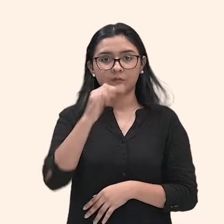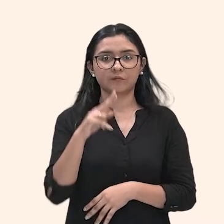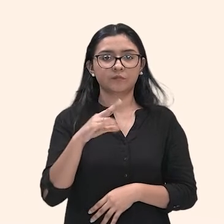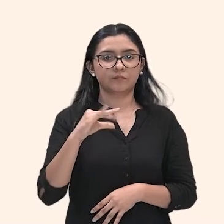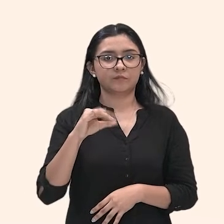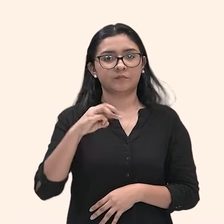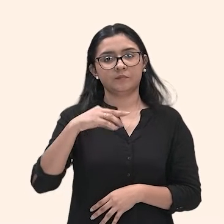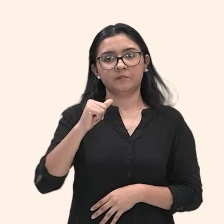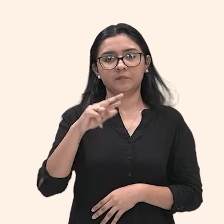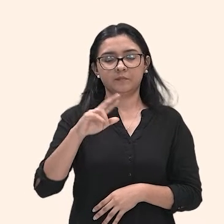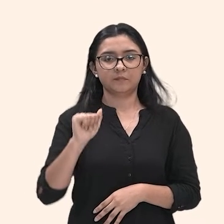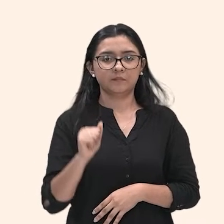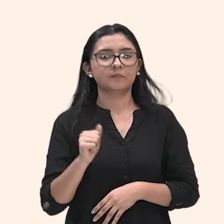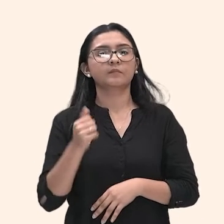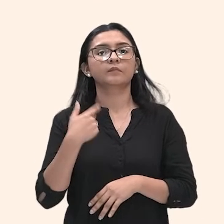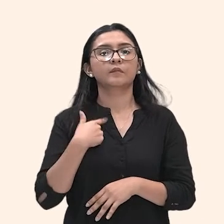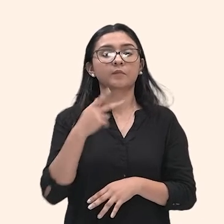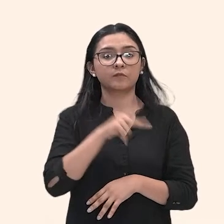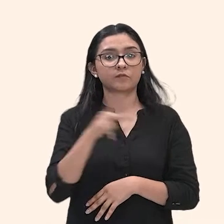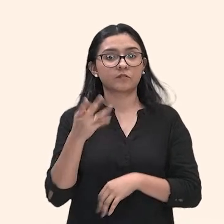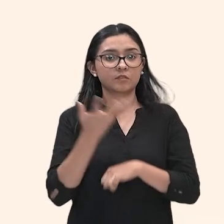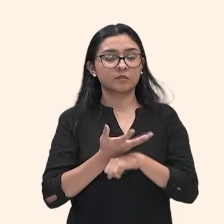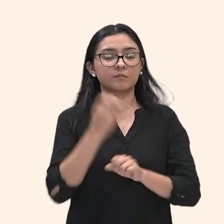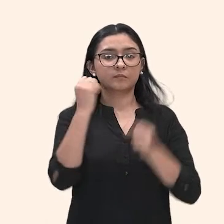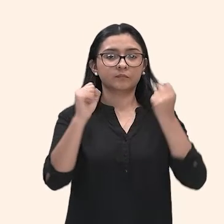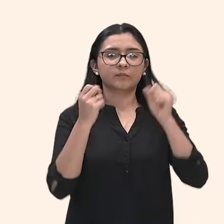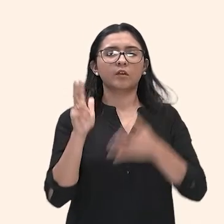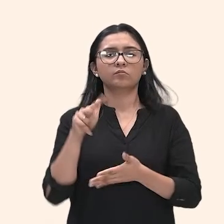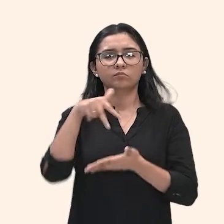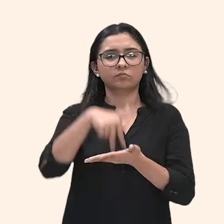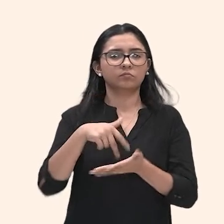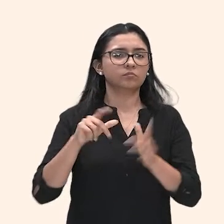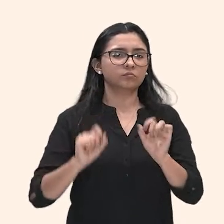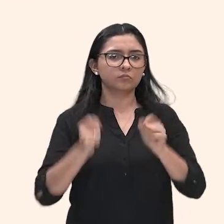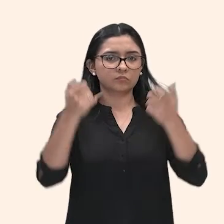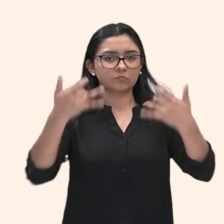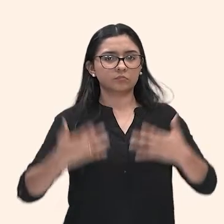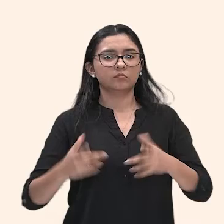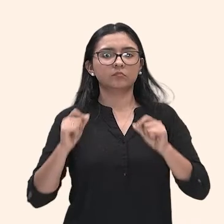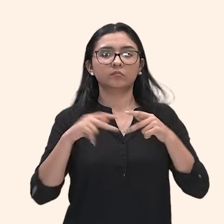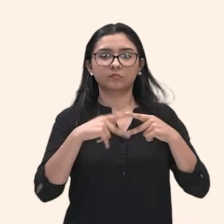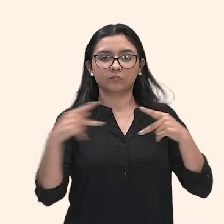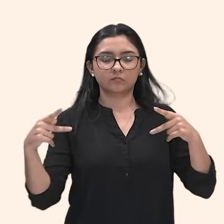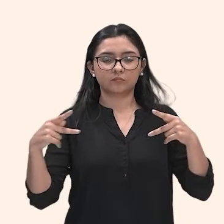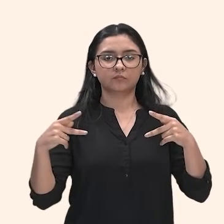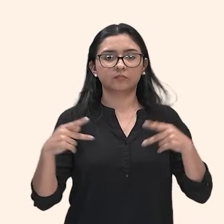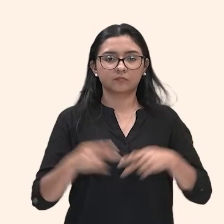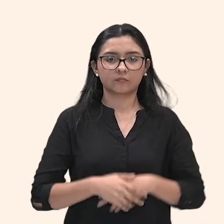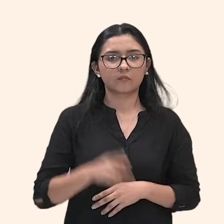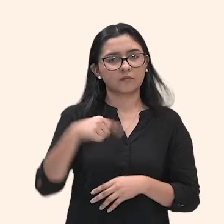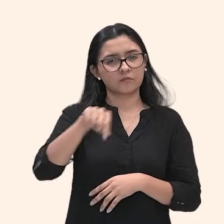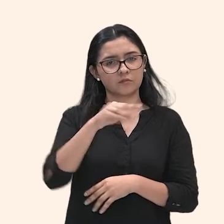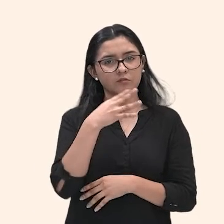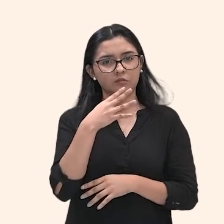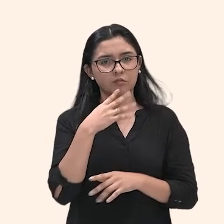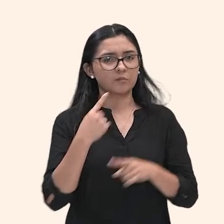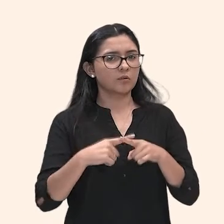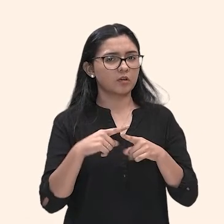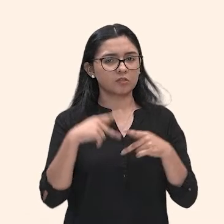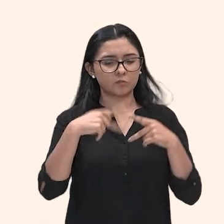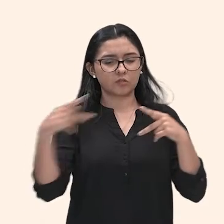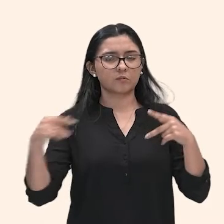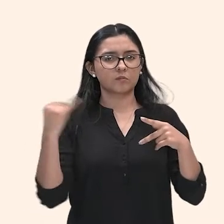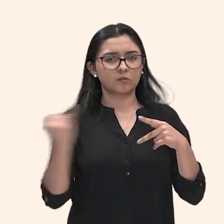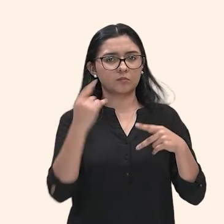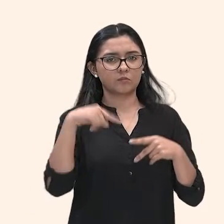do componente de Educação Física. Eu vim falar para vocês a respeito das proteínas. Vocês sabem por que elas são importantes